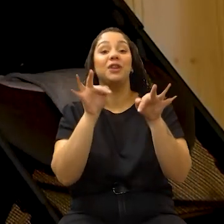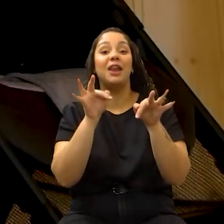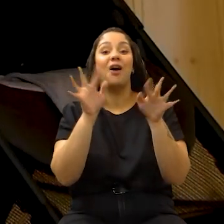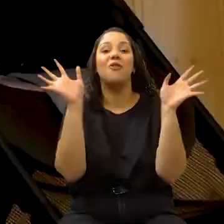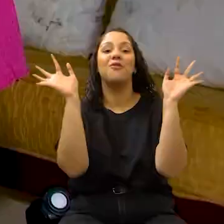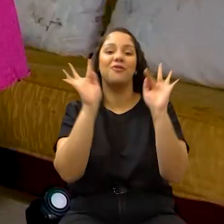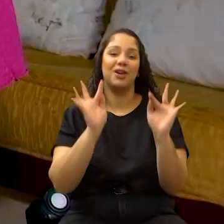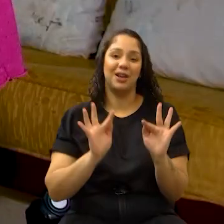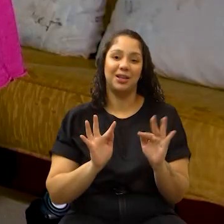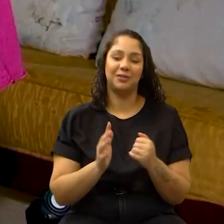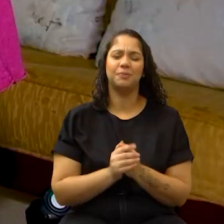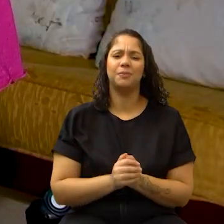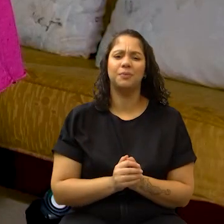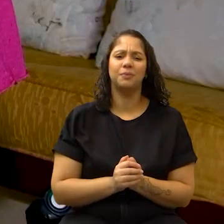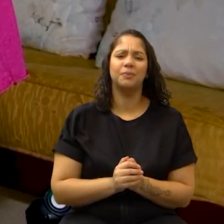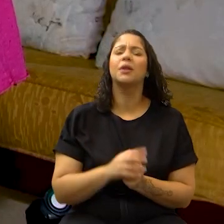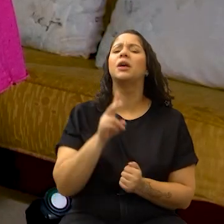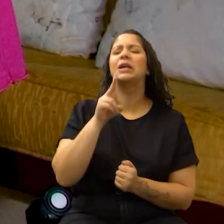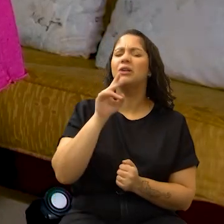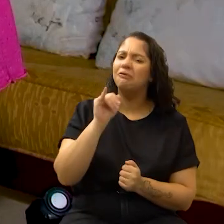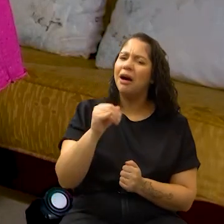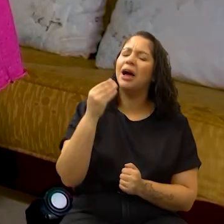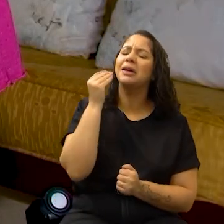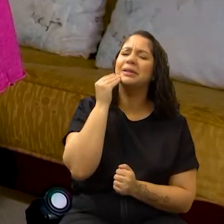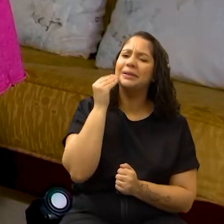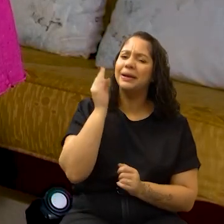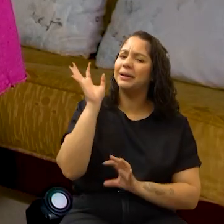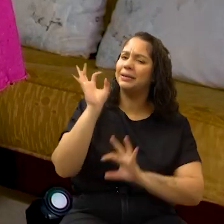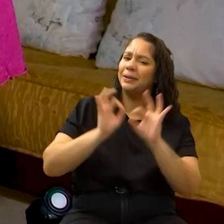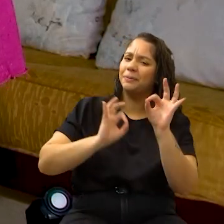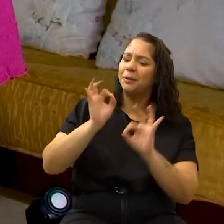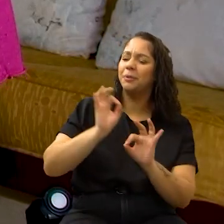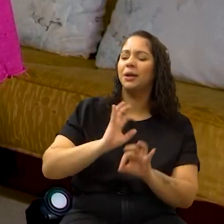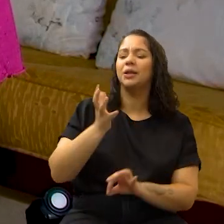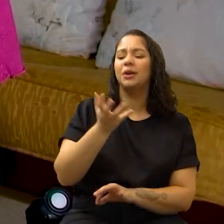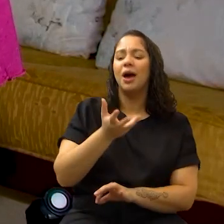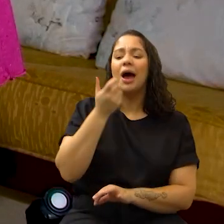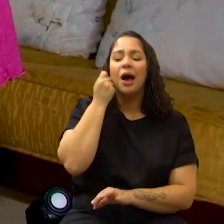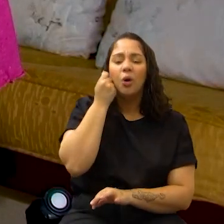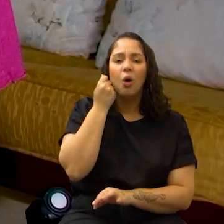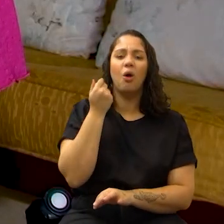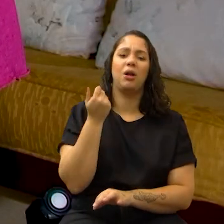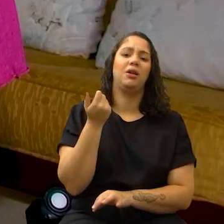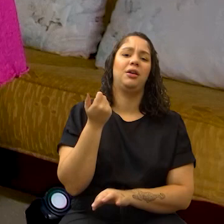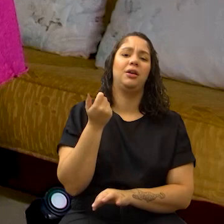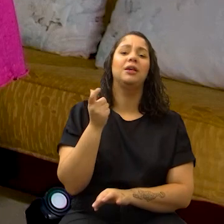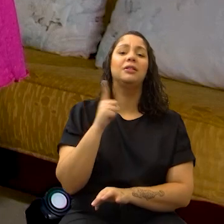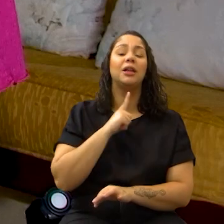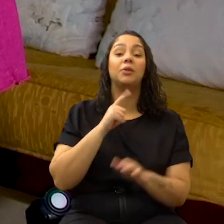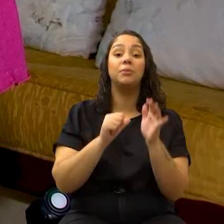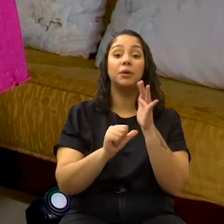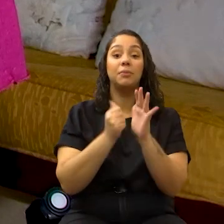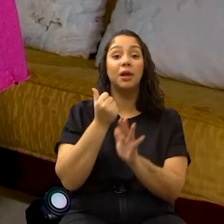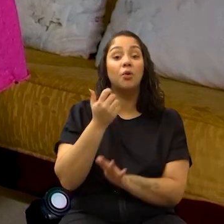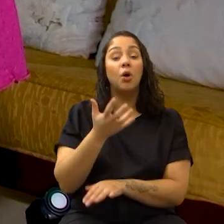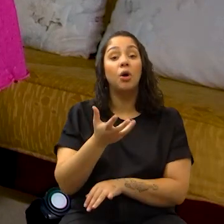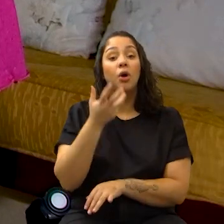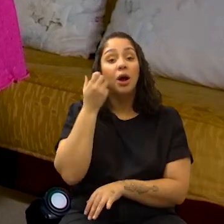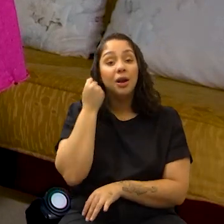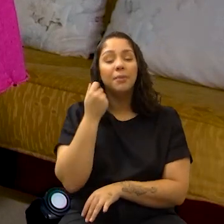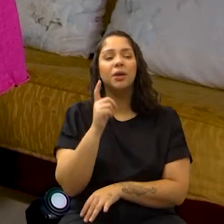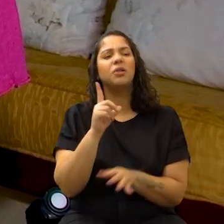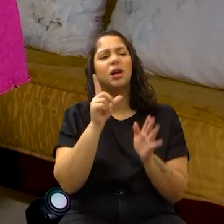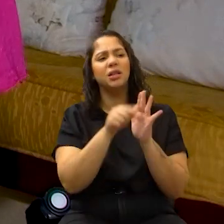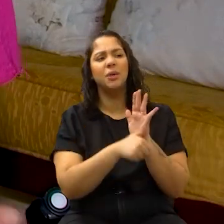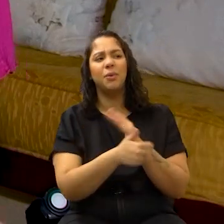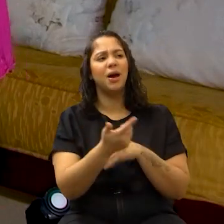muito felizes. Então, assim, vai lá e tenta, faz a sua preparação, acolhe. Você tem o seu primeiro acolhimento,